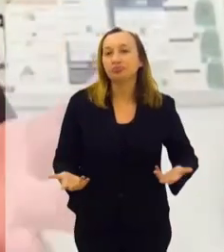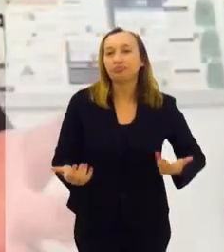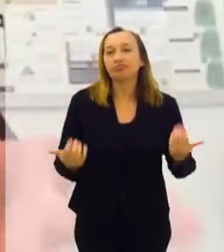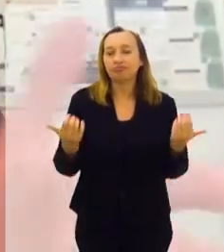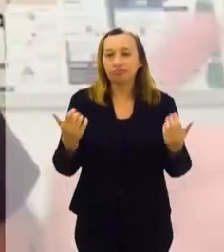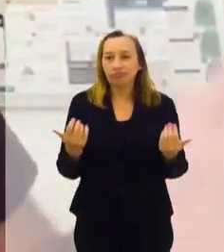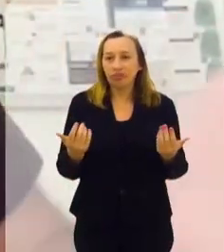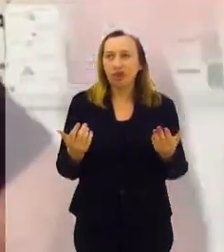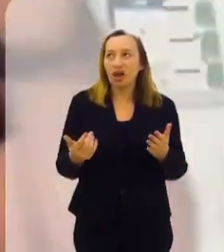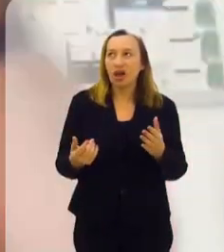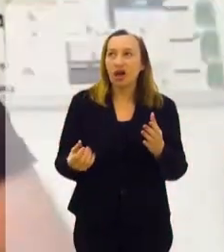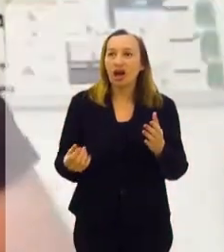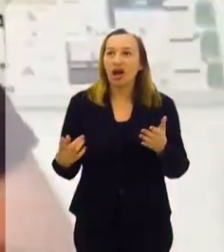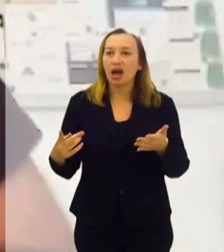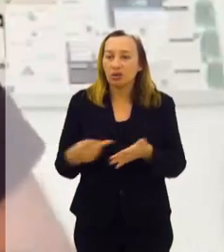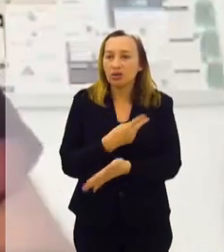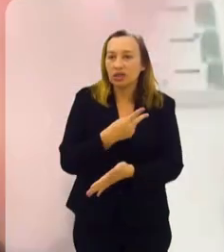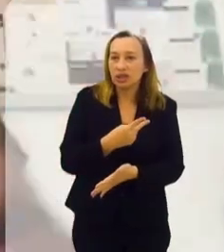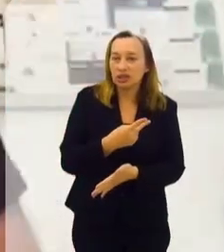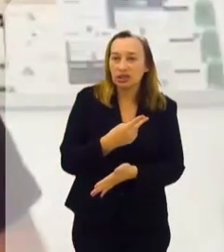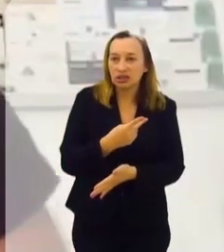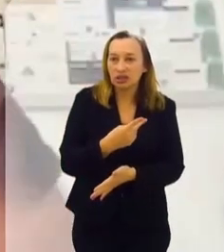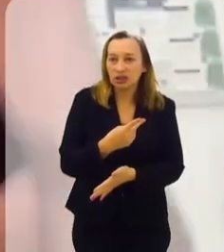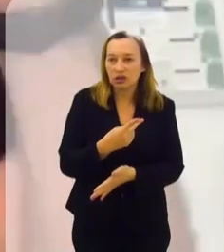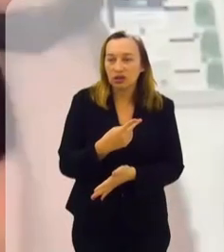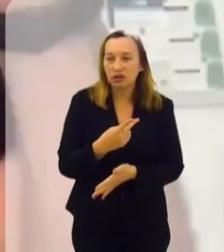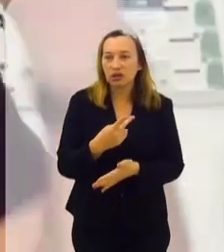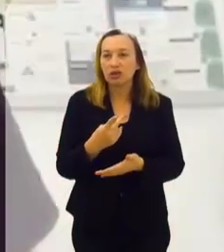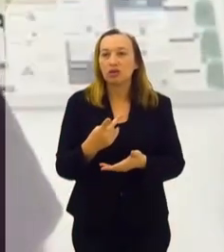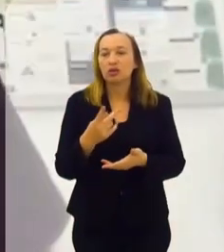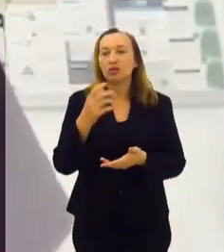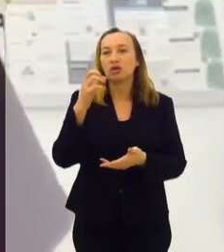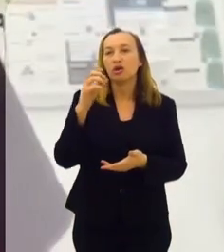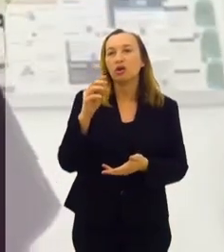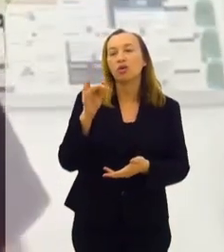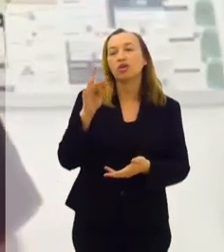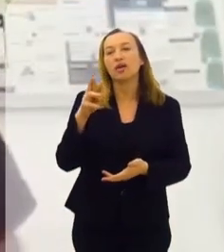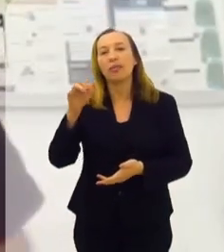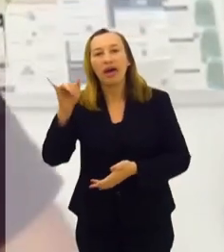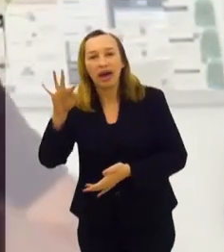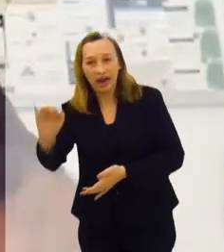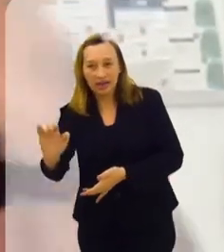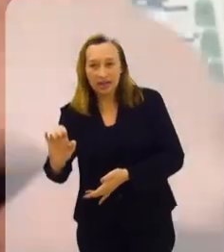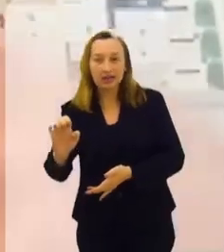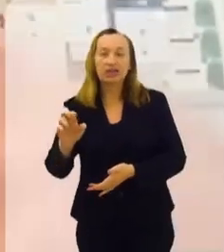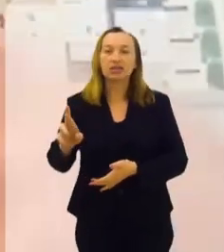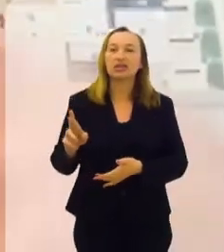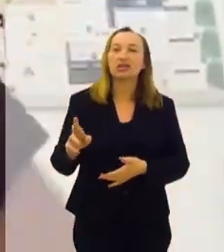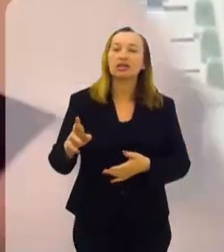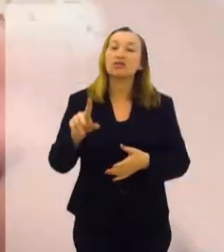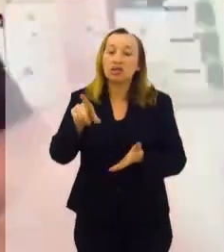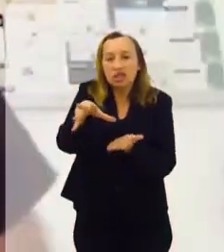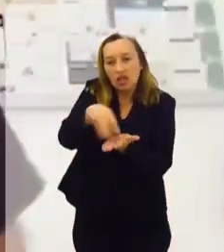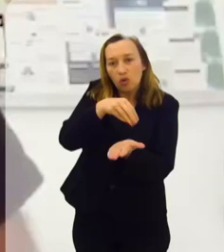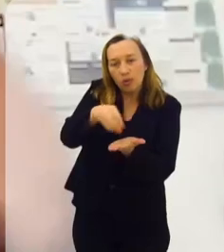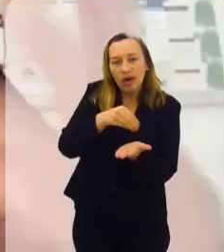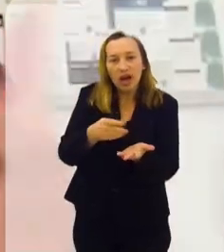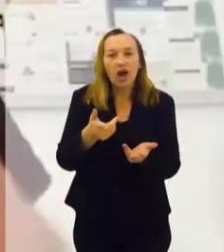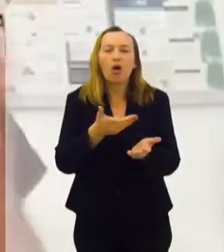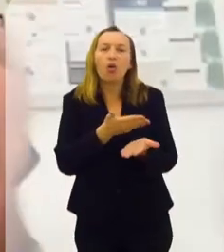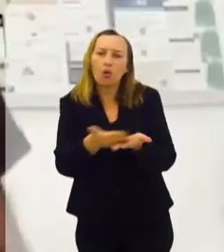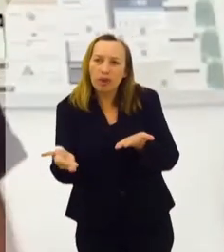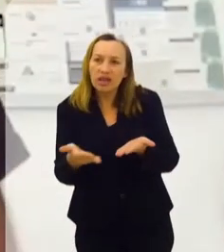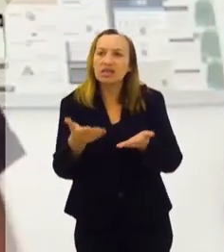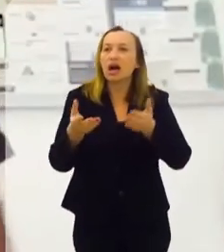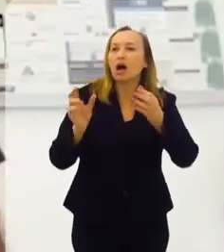a propriedade intelectual quando as prensas de Gutenberg surgiram, e aí você começa a copiar,